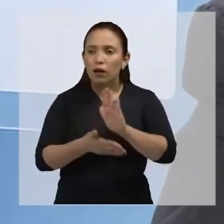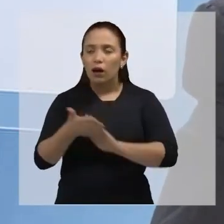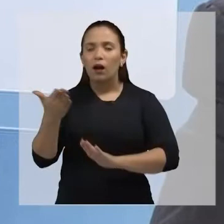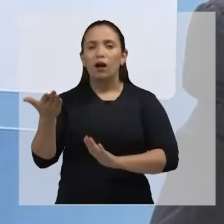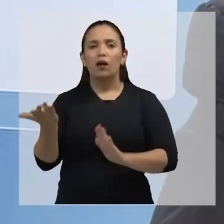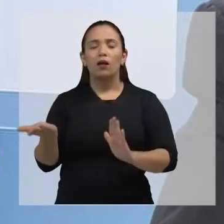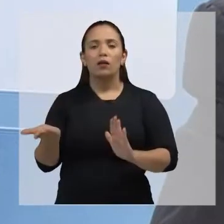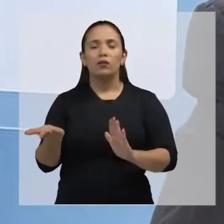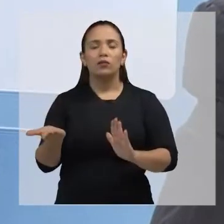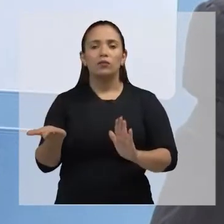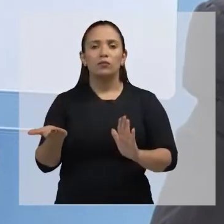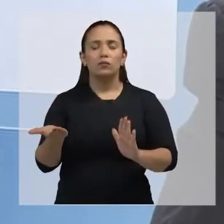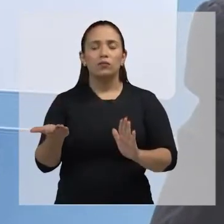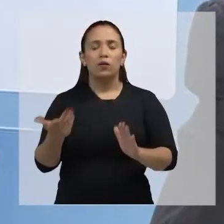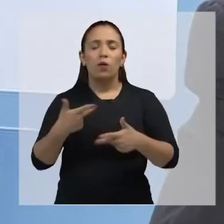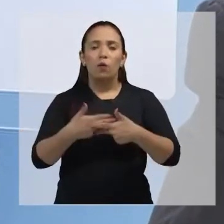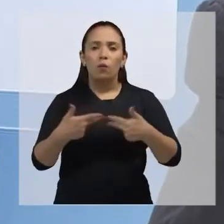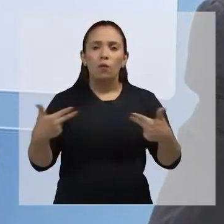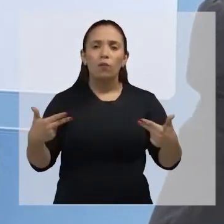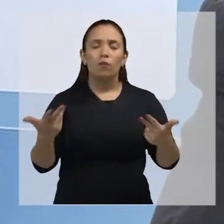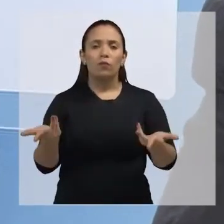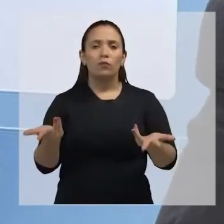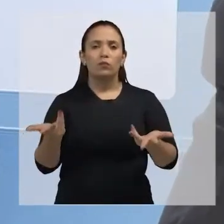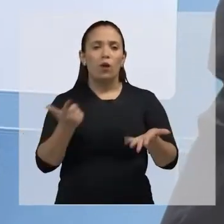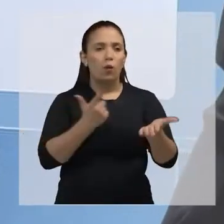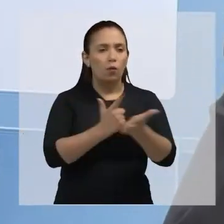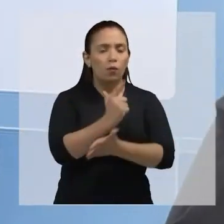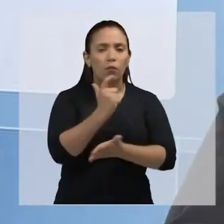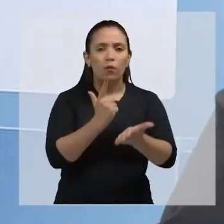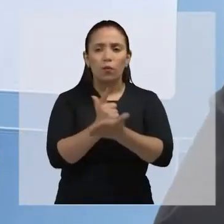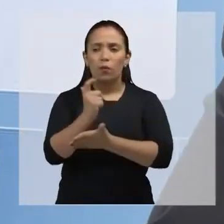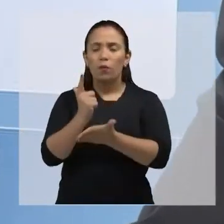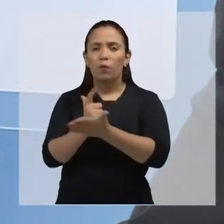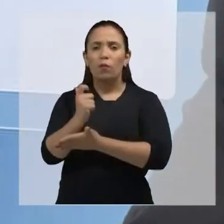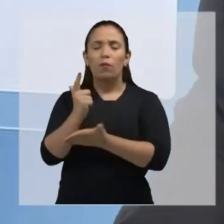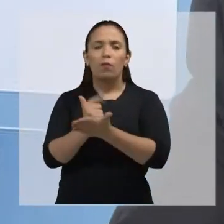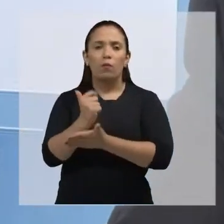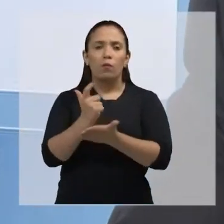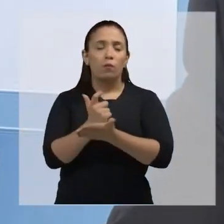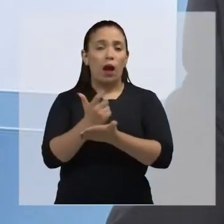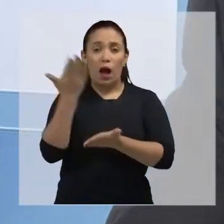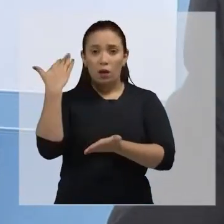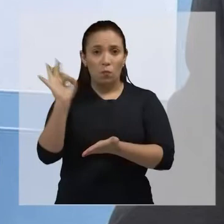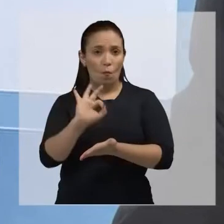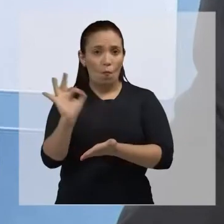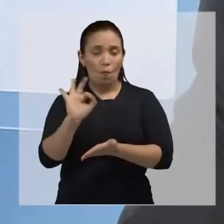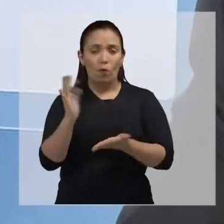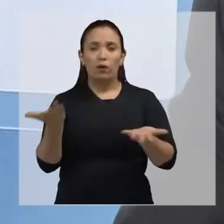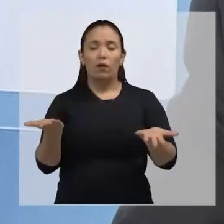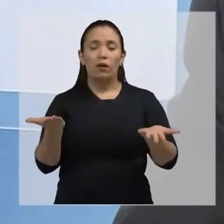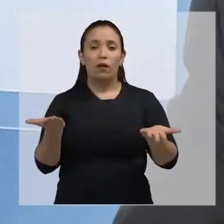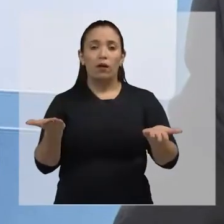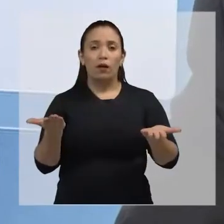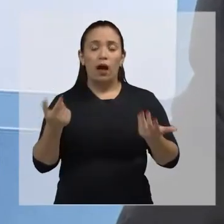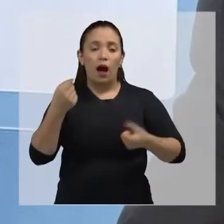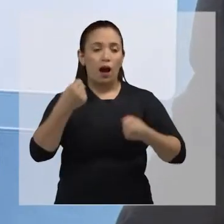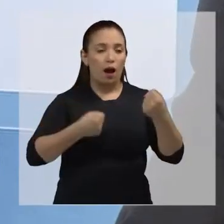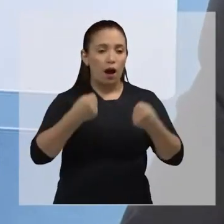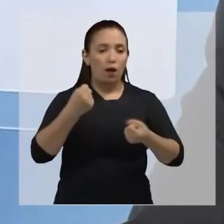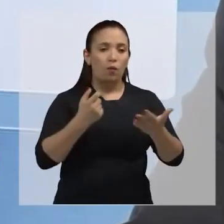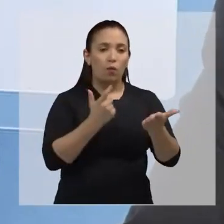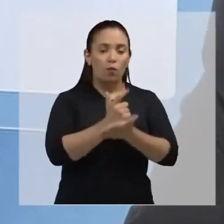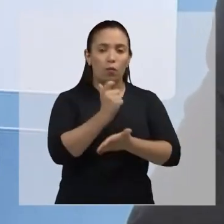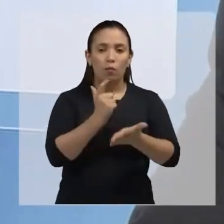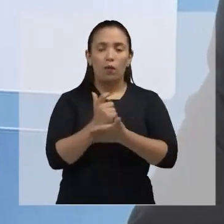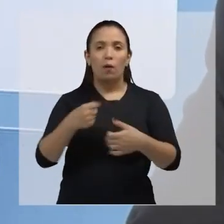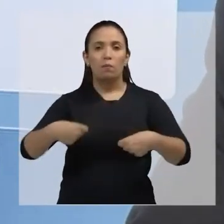feito, né? Passaram a ter acesso a bens de consumo e jamais teriam. A trabalho. Que não tinham carro, comprar um carro, que